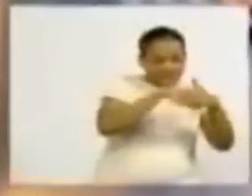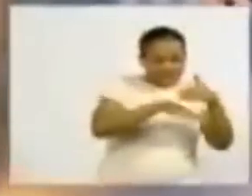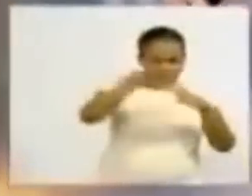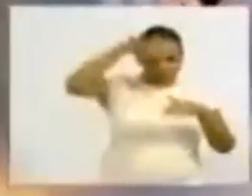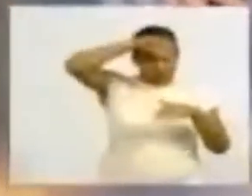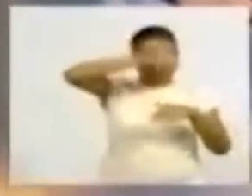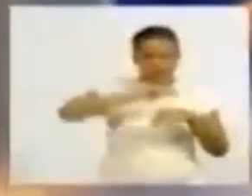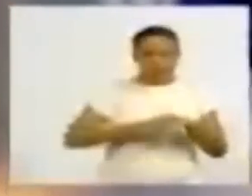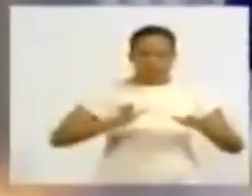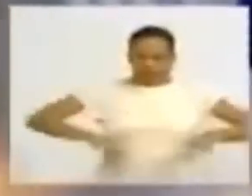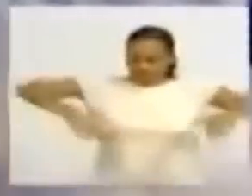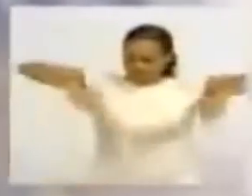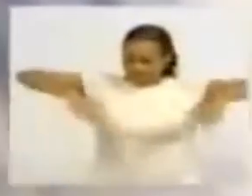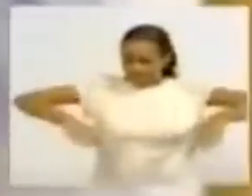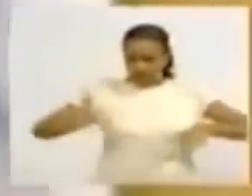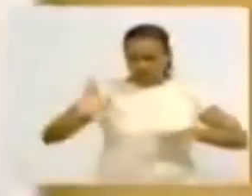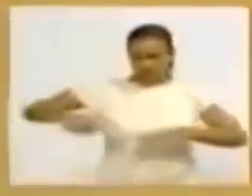E ela já...